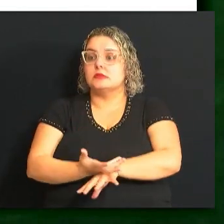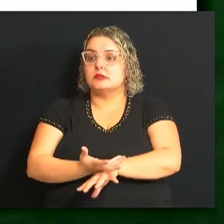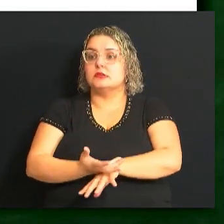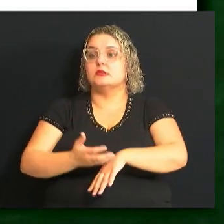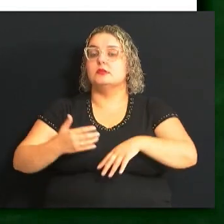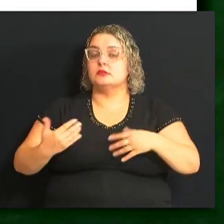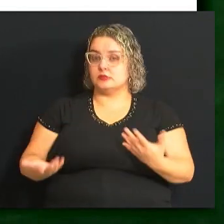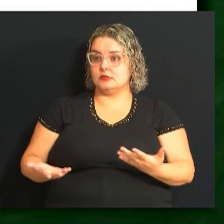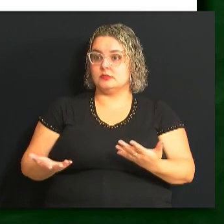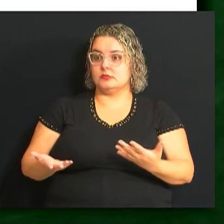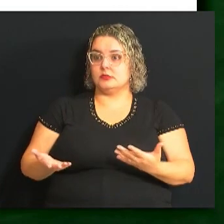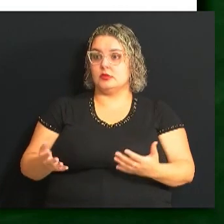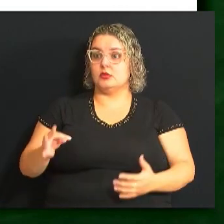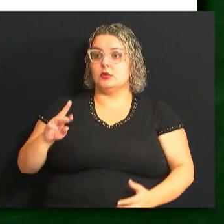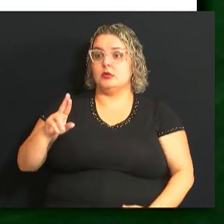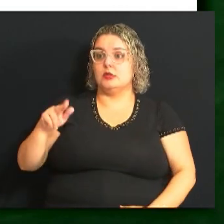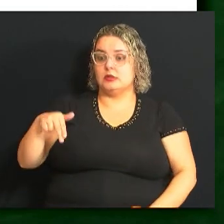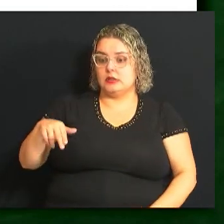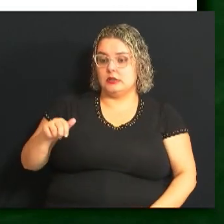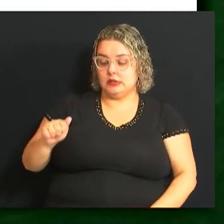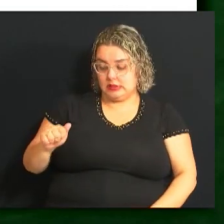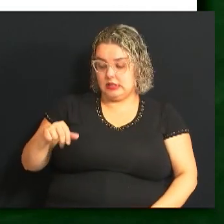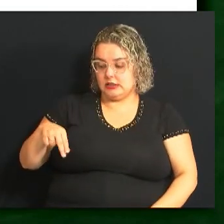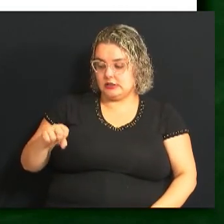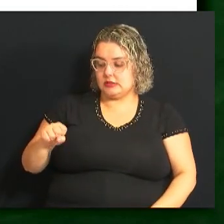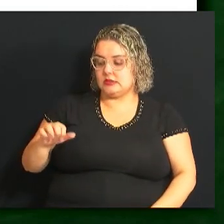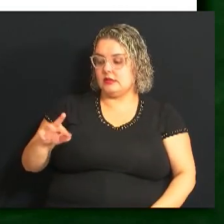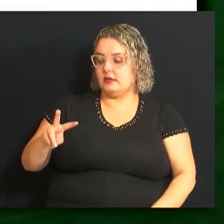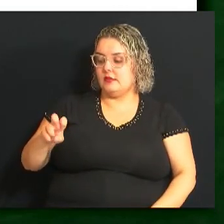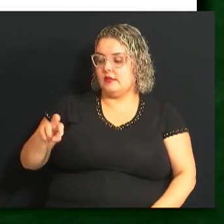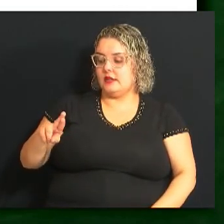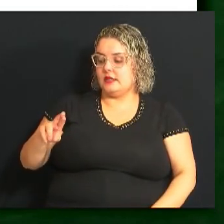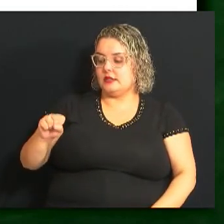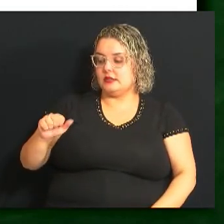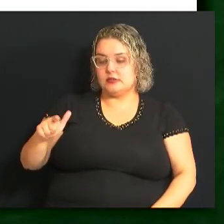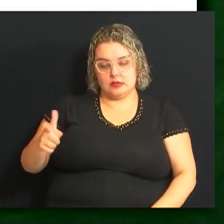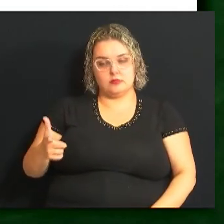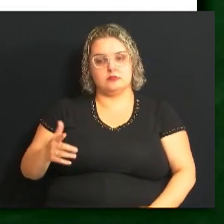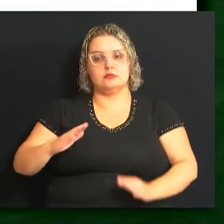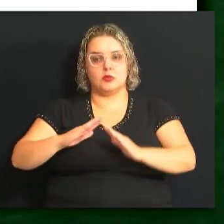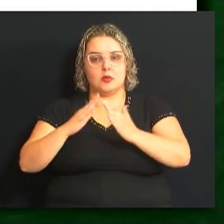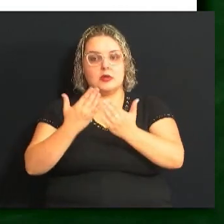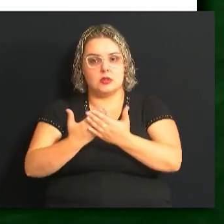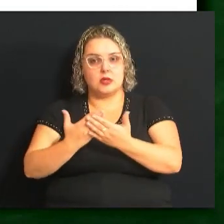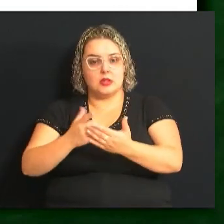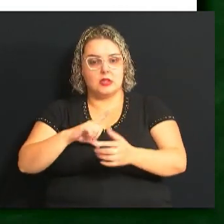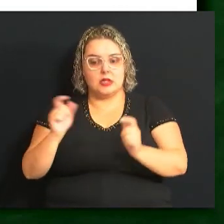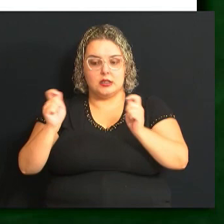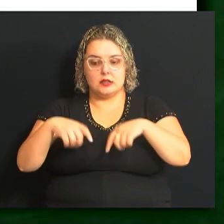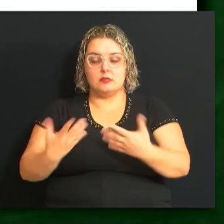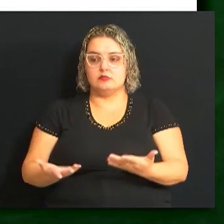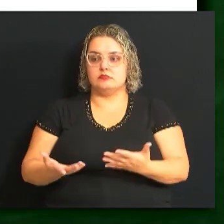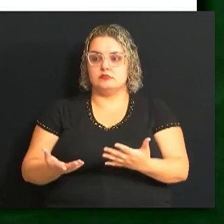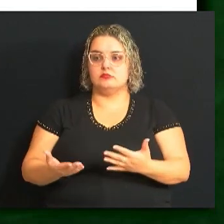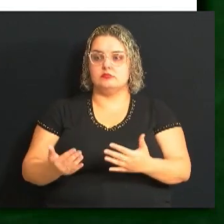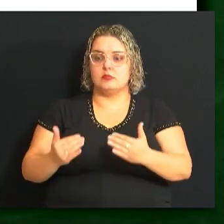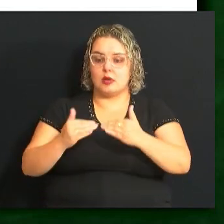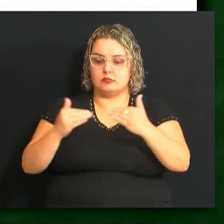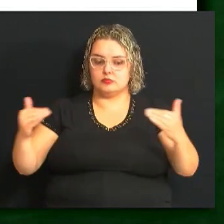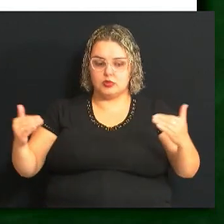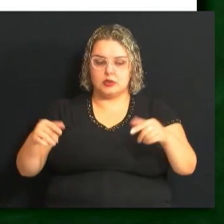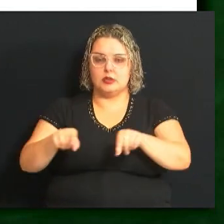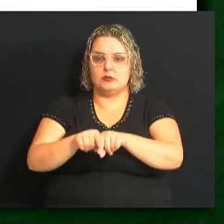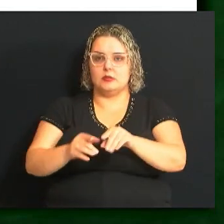no eixo transversal. Então, é possível, sim, as escolas têm essa possibilidade de incluir no eixo transversal, ou então,